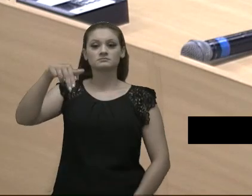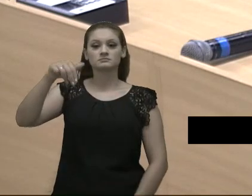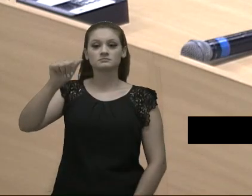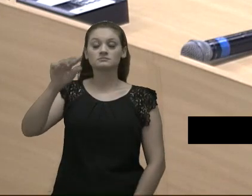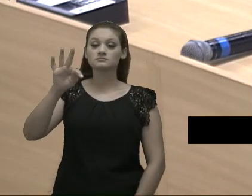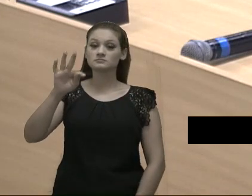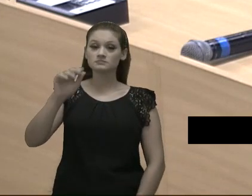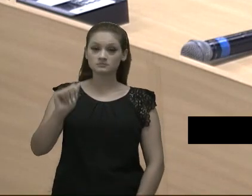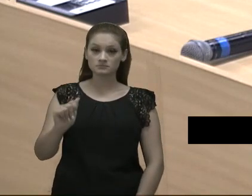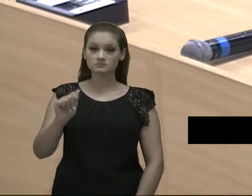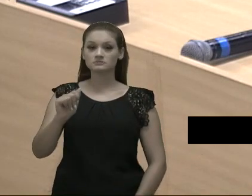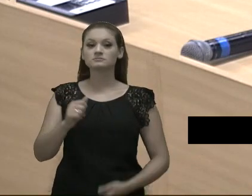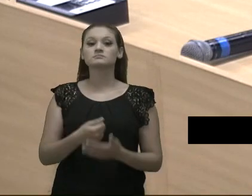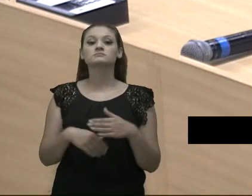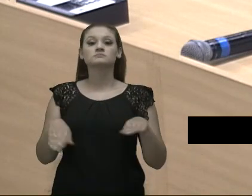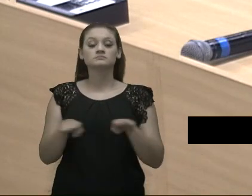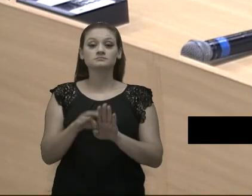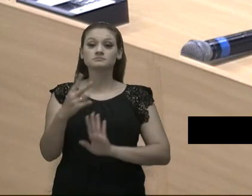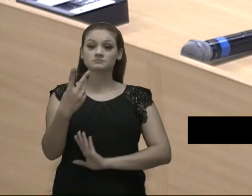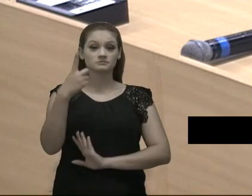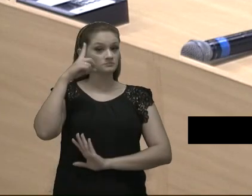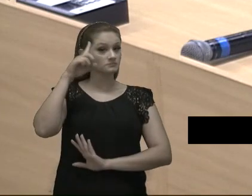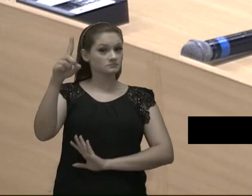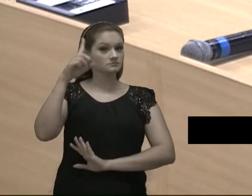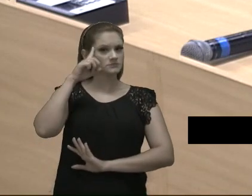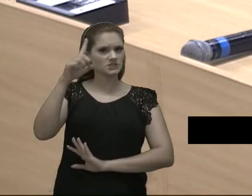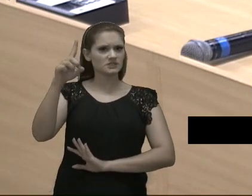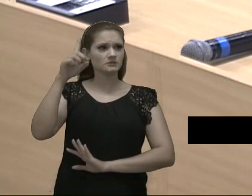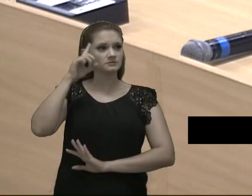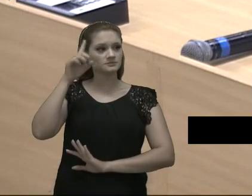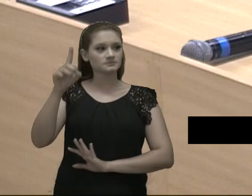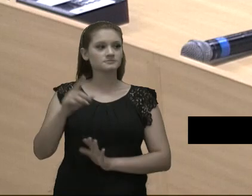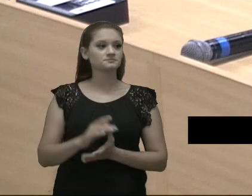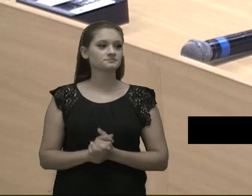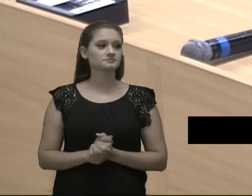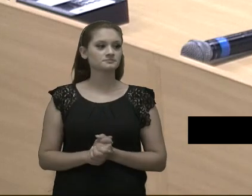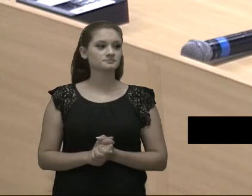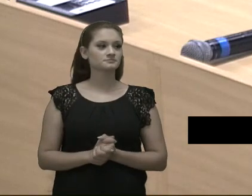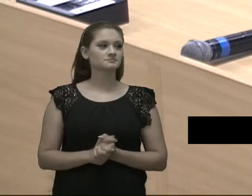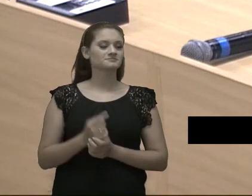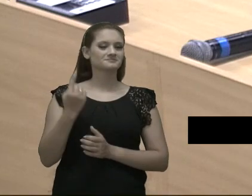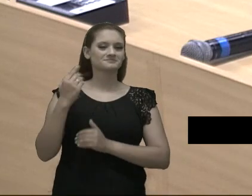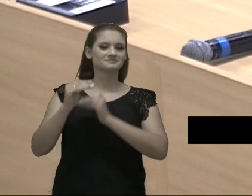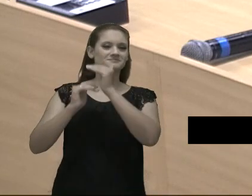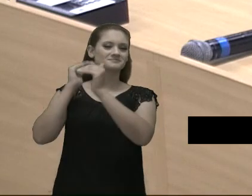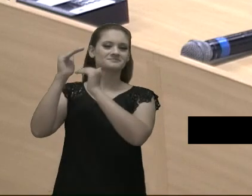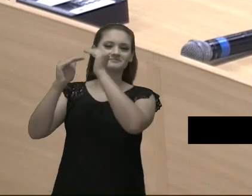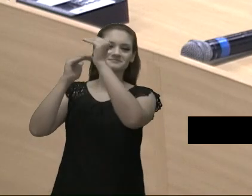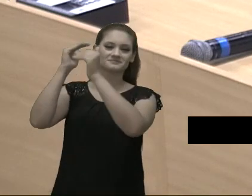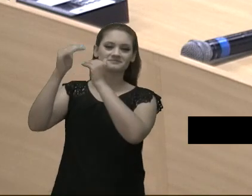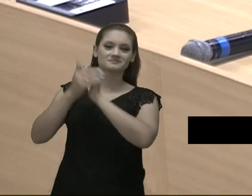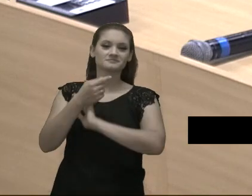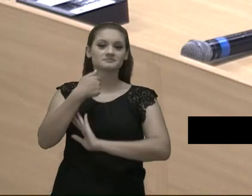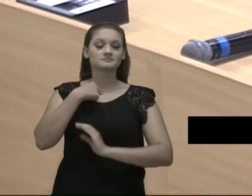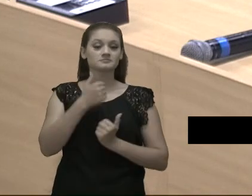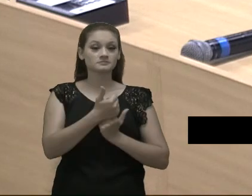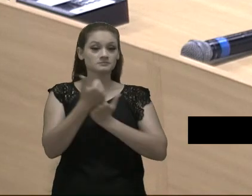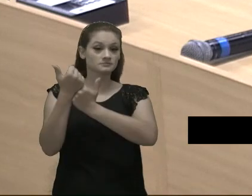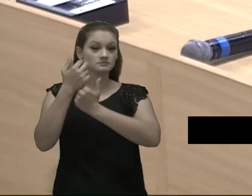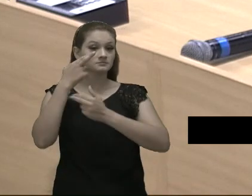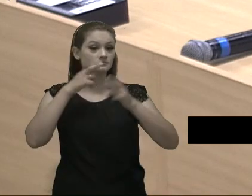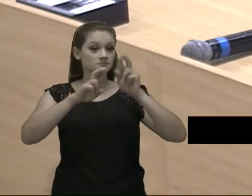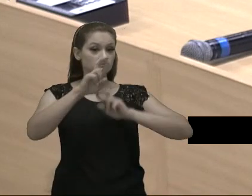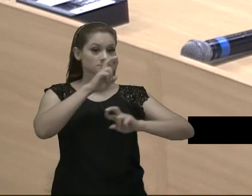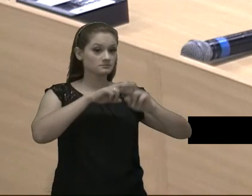participar. Inclusive, nos dois dias, tanto de um processo como do outro, eu atuei como fiscal de sala,